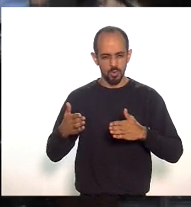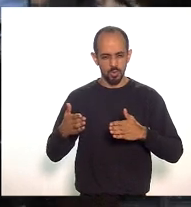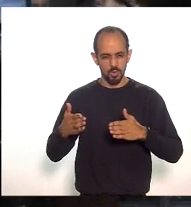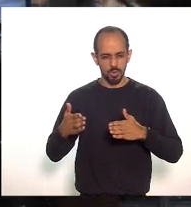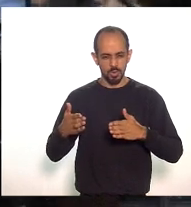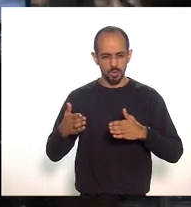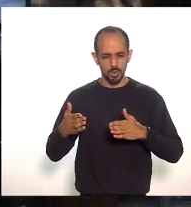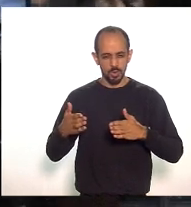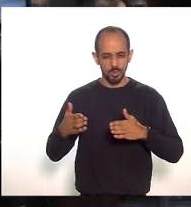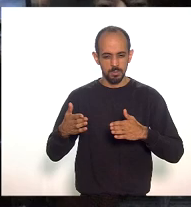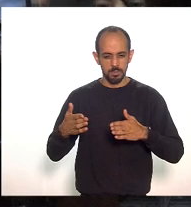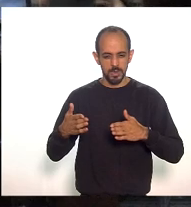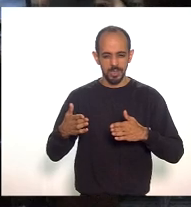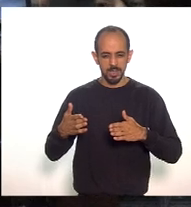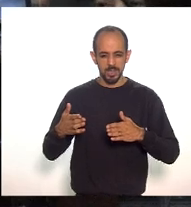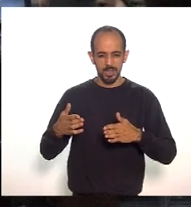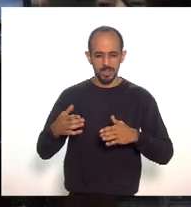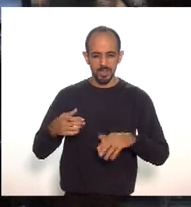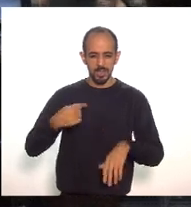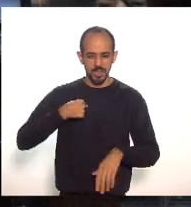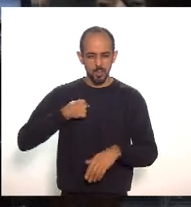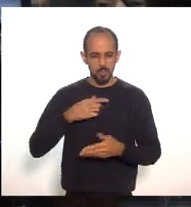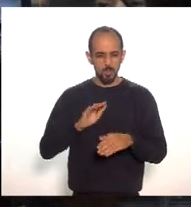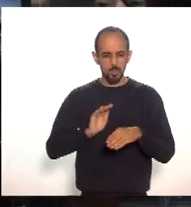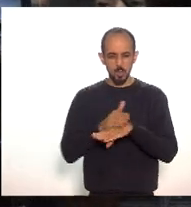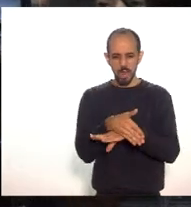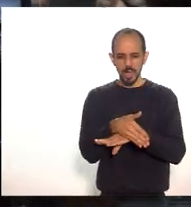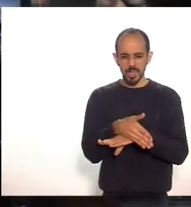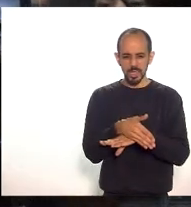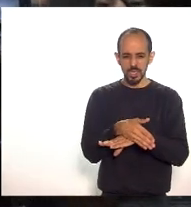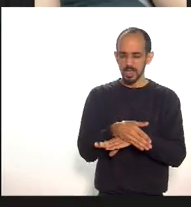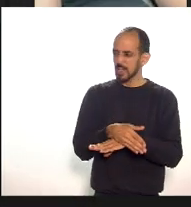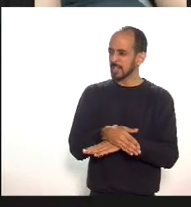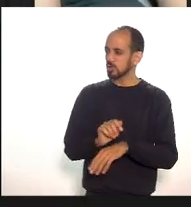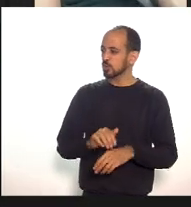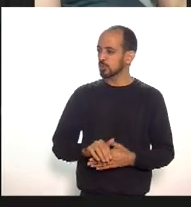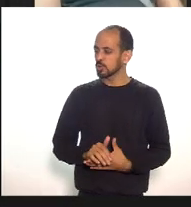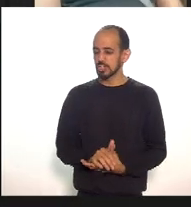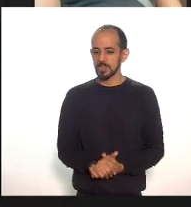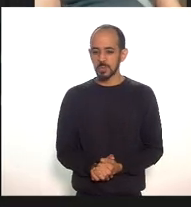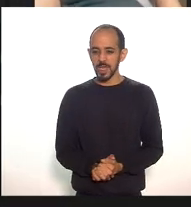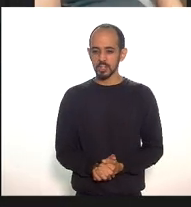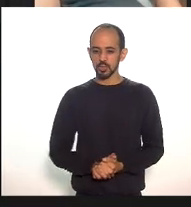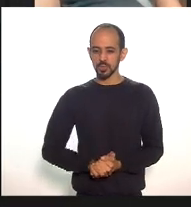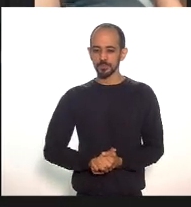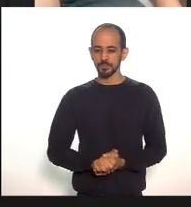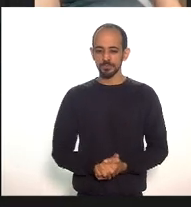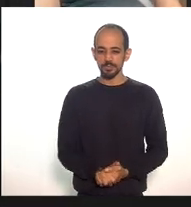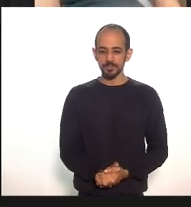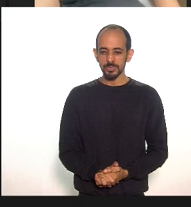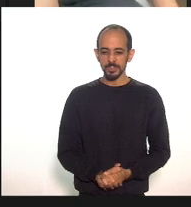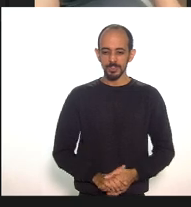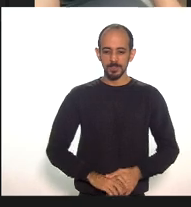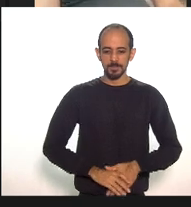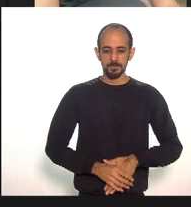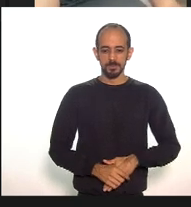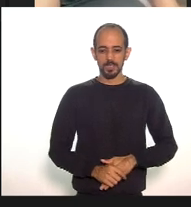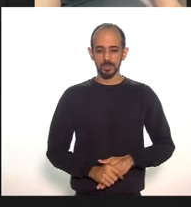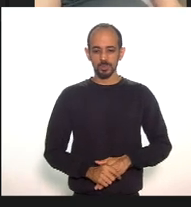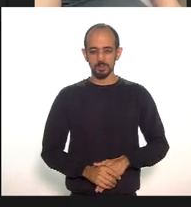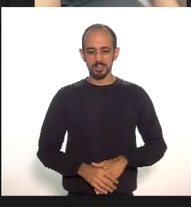que eu fiz algo errado então aqui porque eu não pulei você não não é o senhor foi certo foi